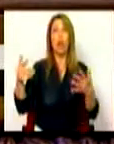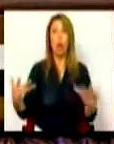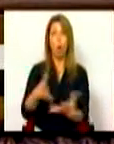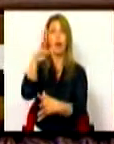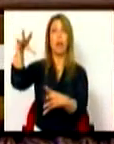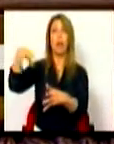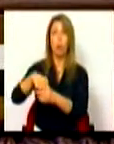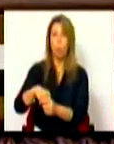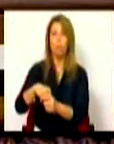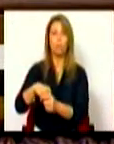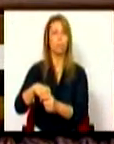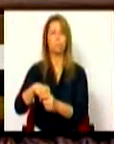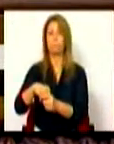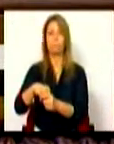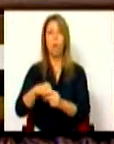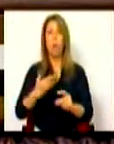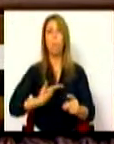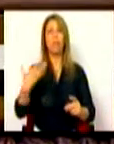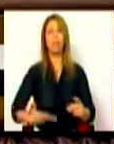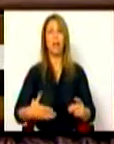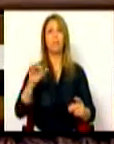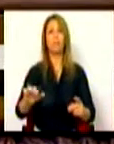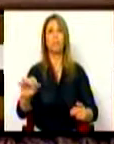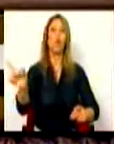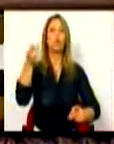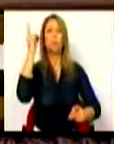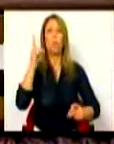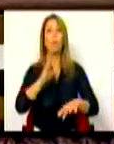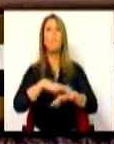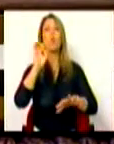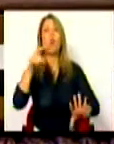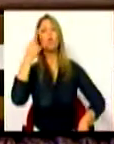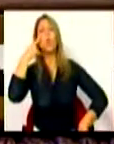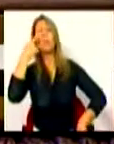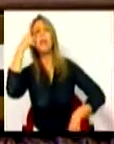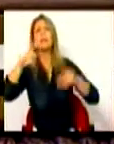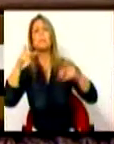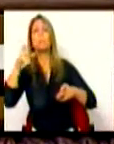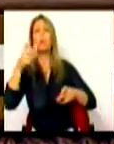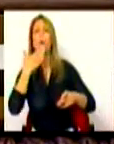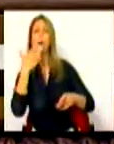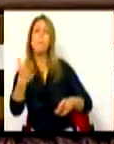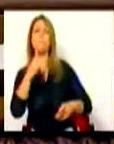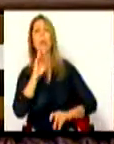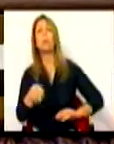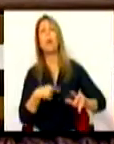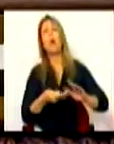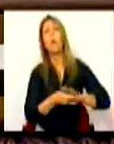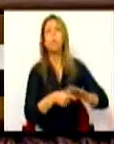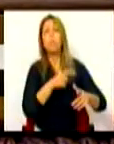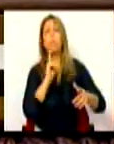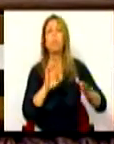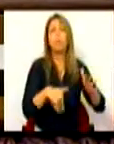abrangidos, não o são por direito, mas, imagine-se, por cunhas. Aliás, a direita tem tido